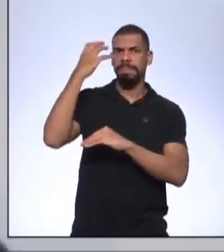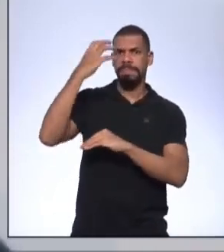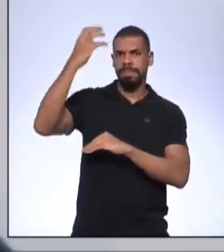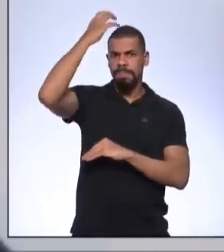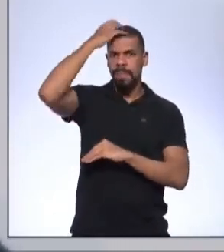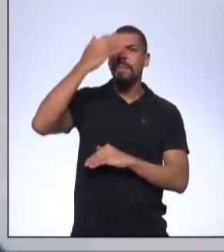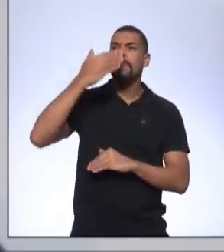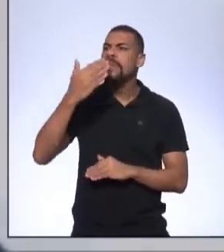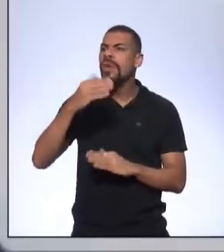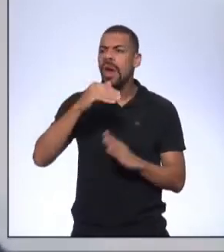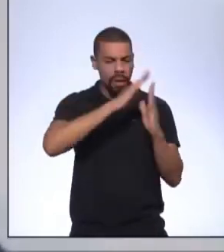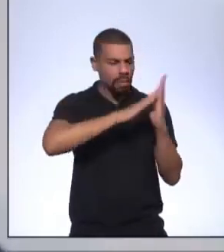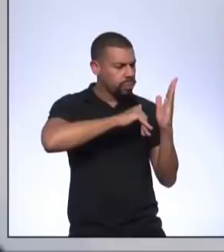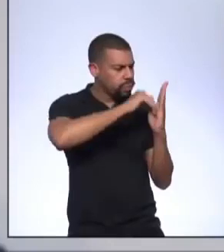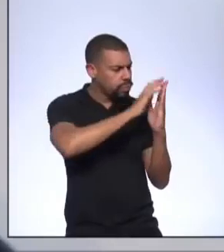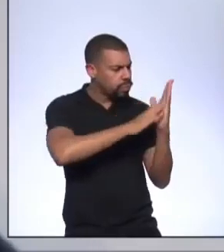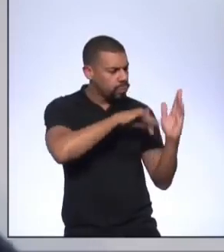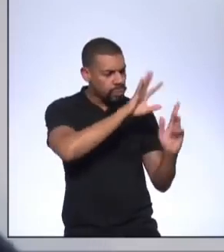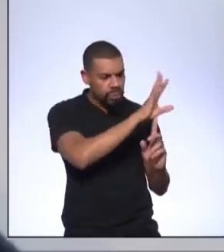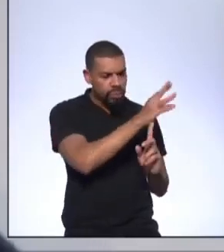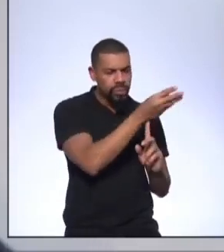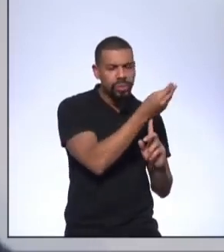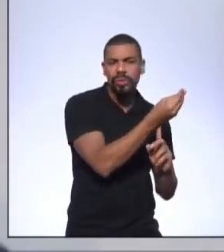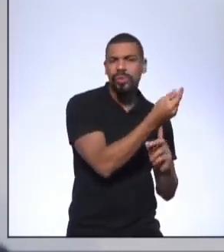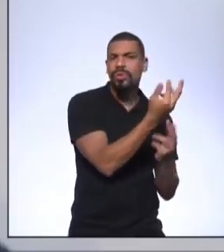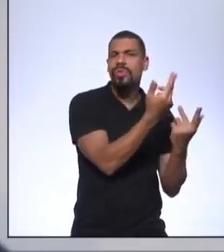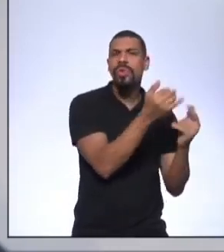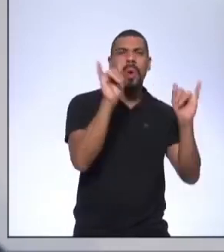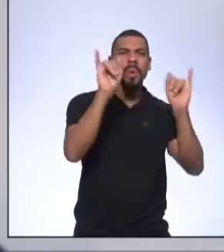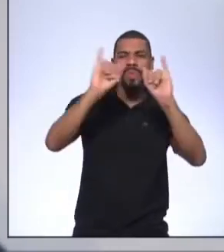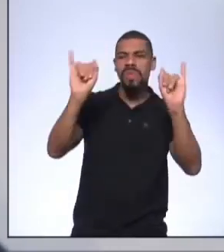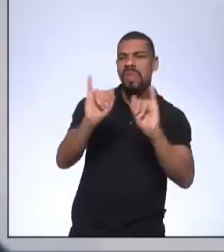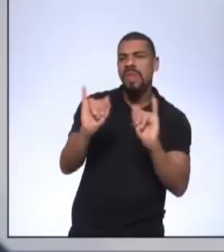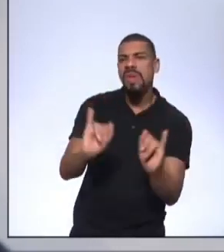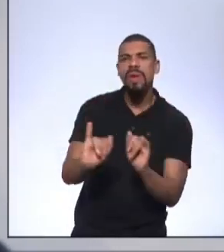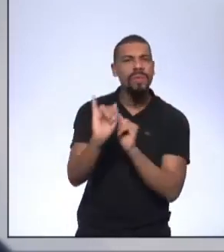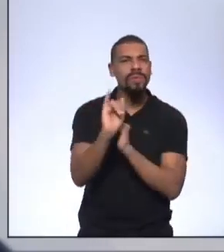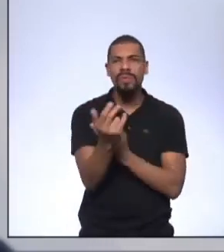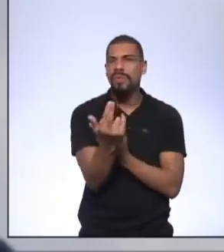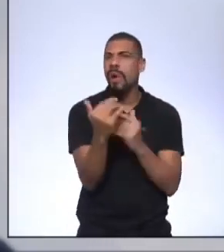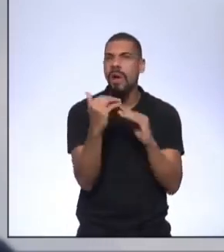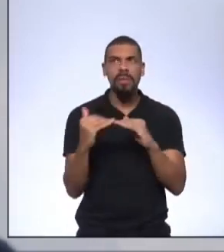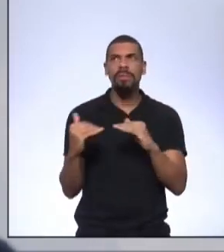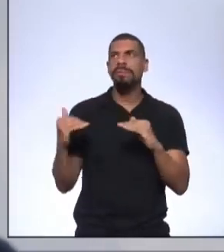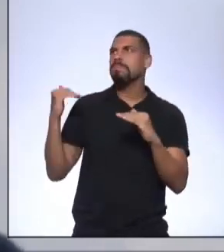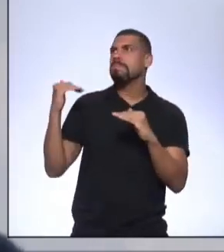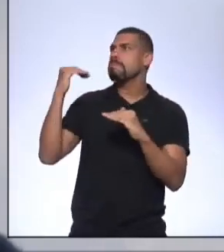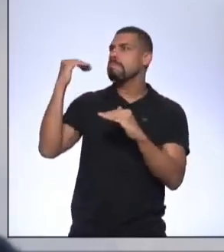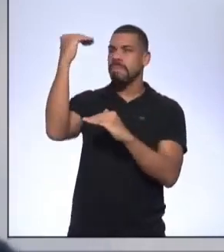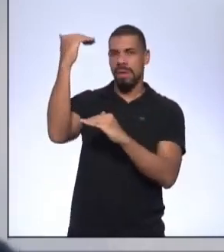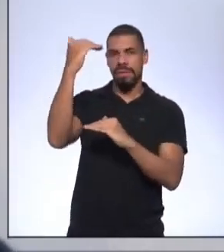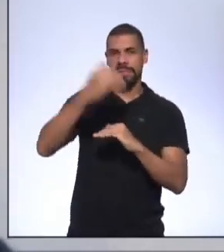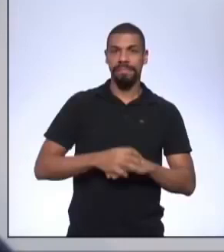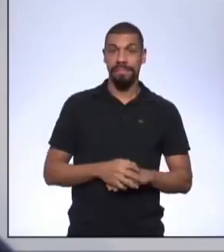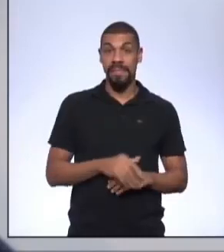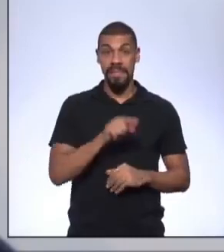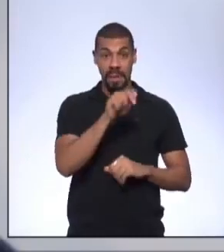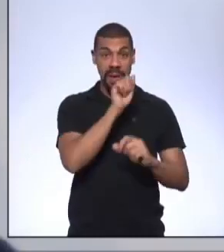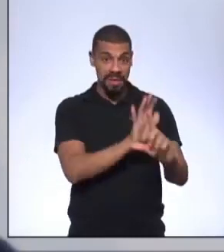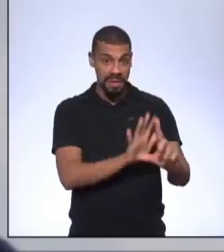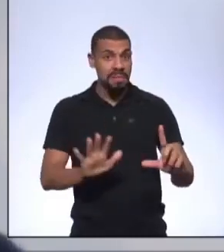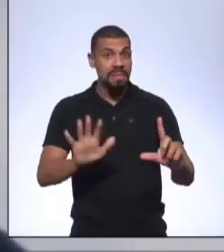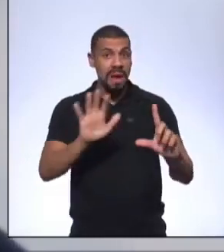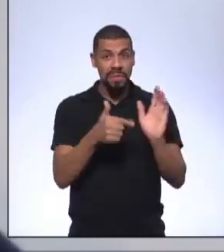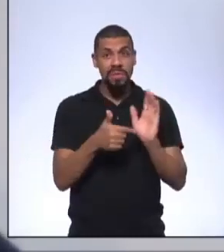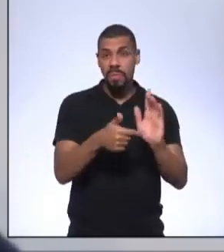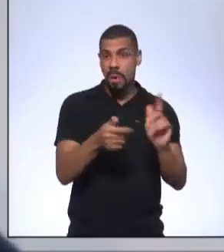pintores retratá-los como se eles fossem deuses, como se eles fossem divindades, né? Então, essa imagem mostra